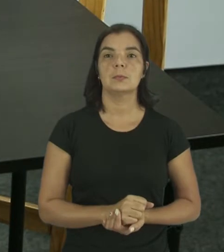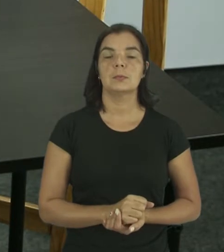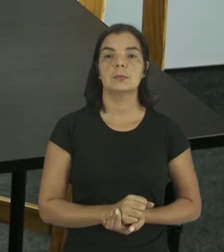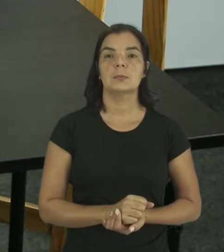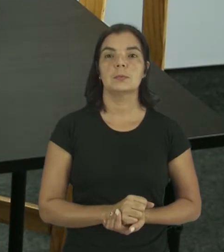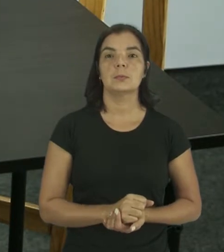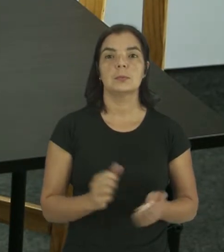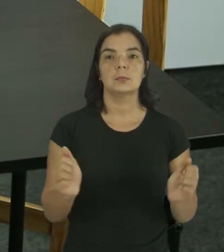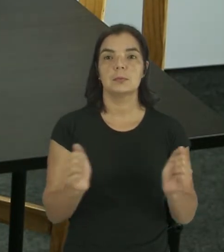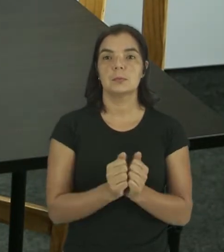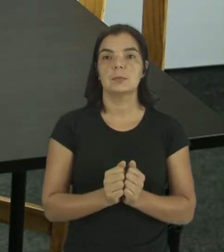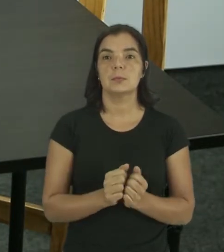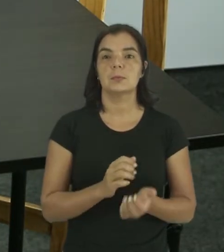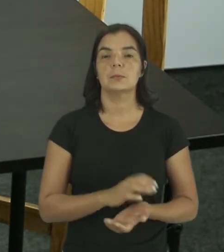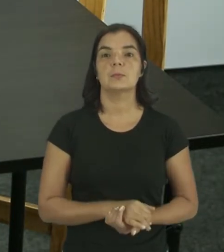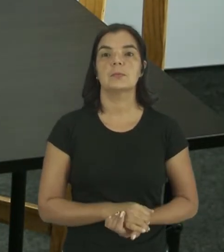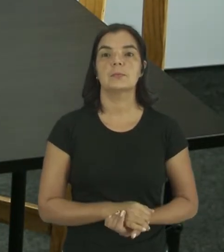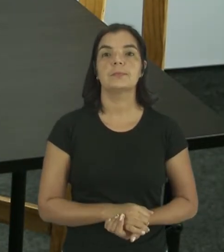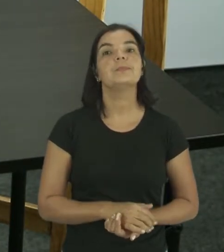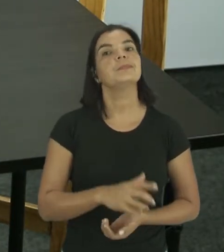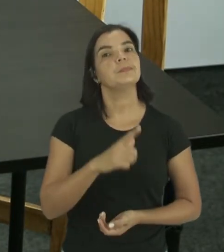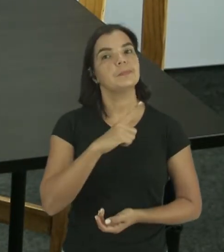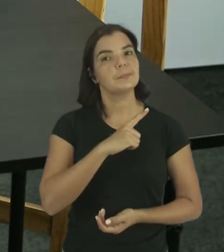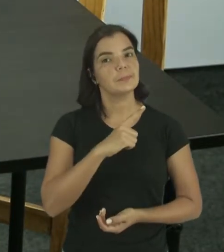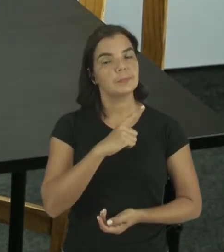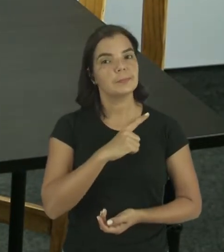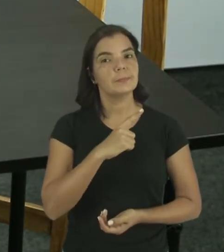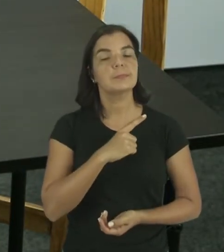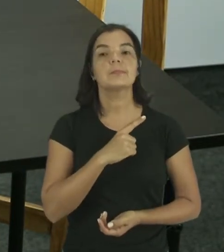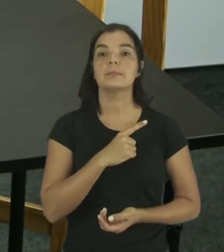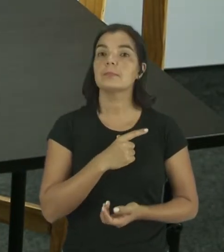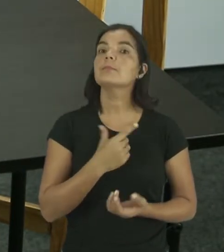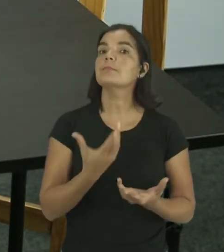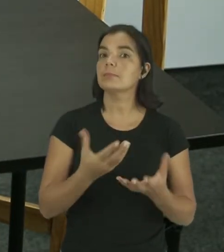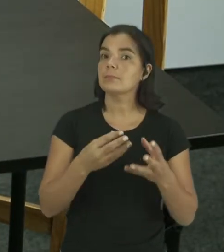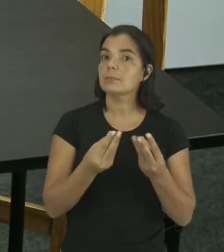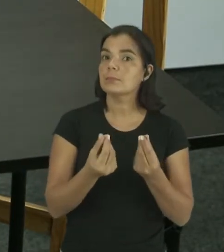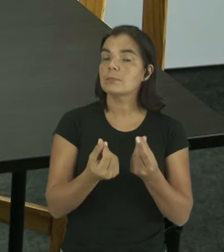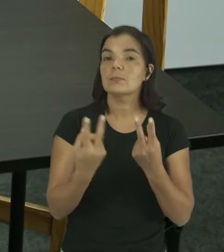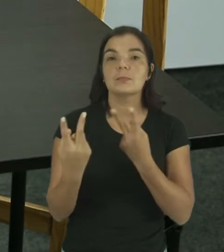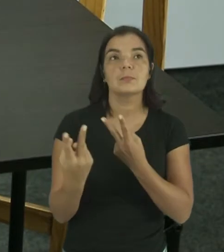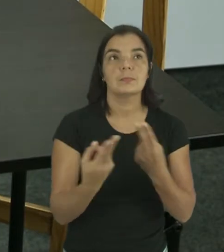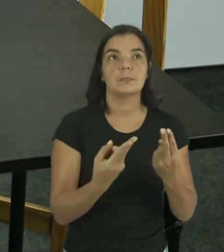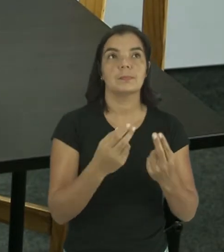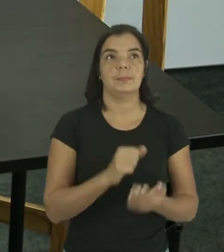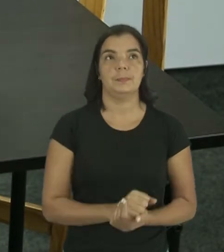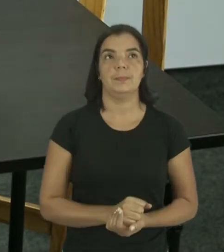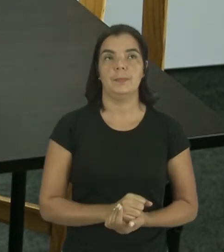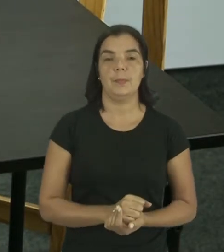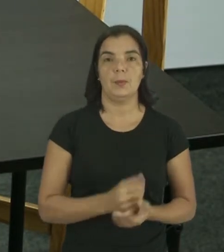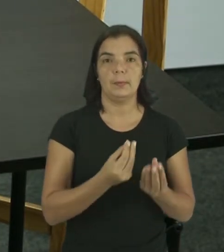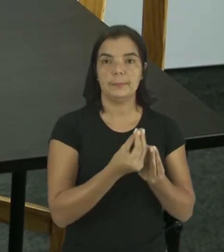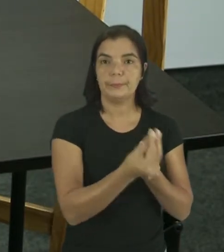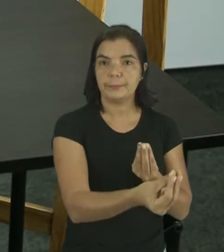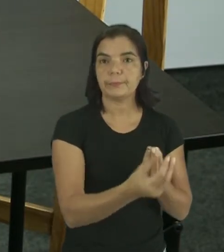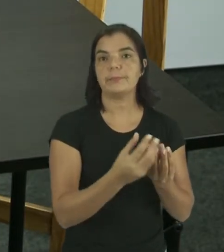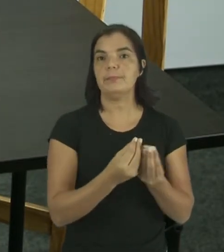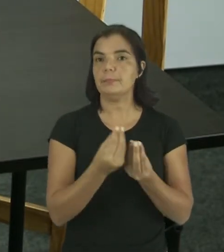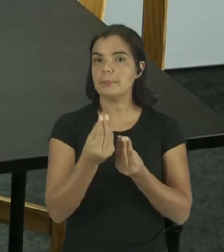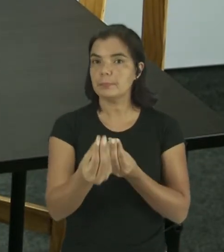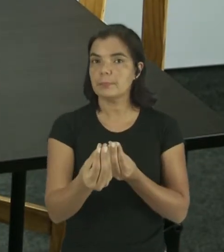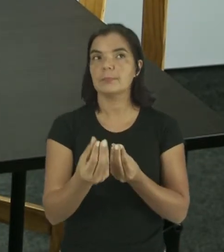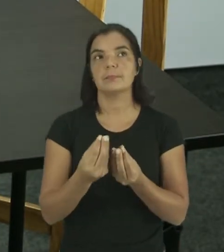para não juntar ainda tem uma Sim eu quero dividir em partes iguais mais um